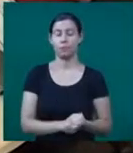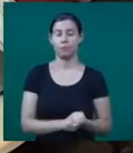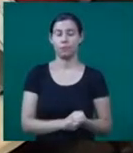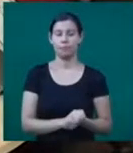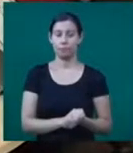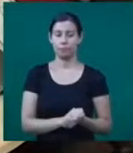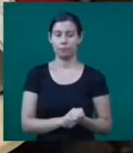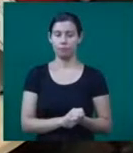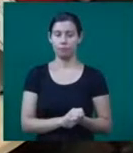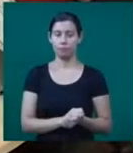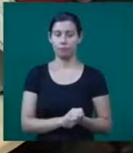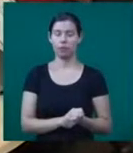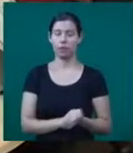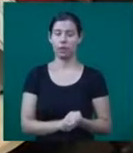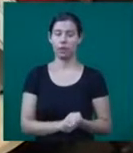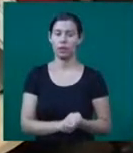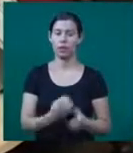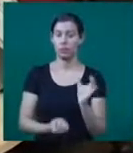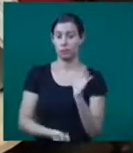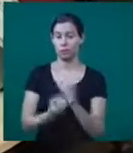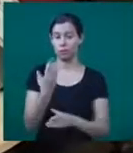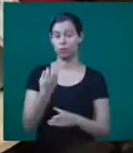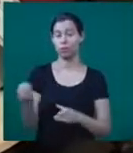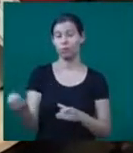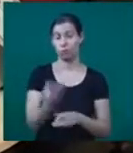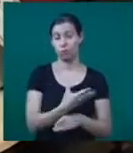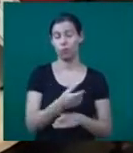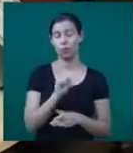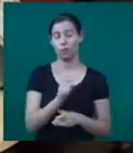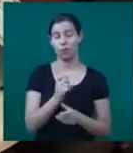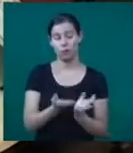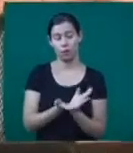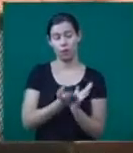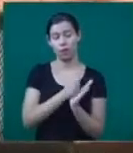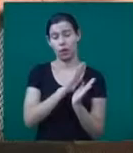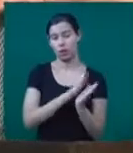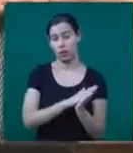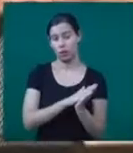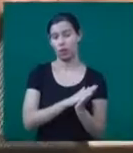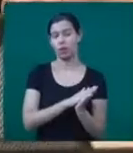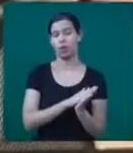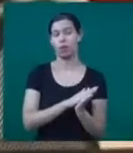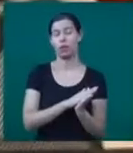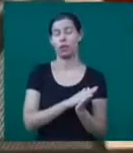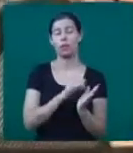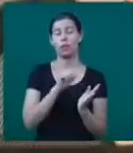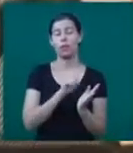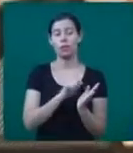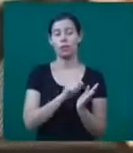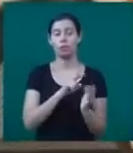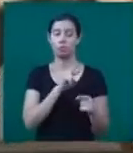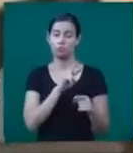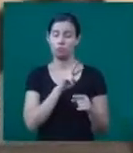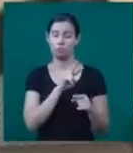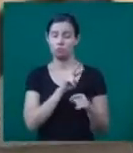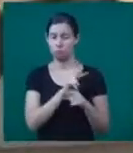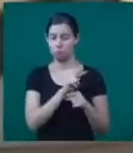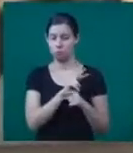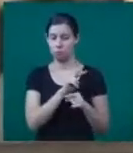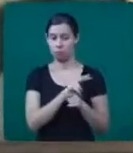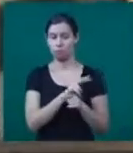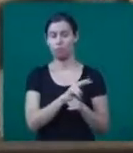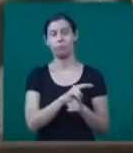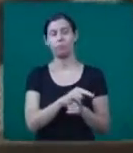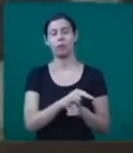para a família não ter contato com a radiação do campo magnético do celular. Criou um modelo de capa protetora. Conta